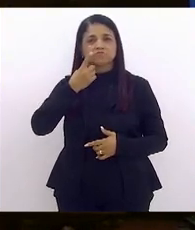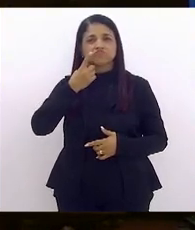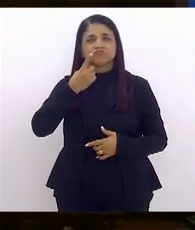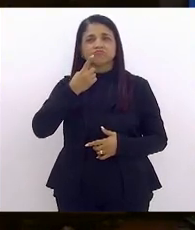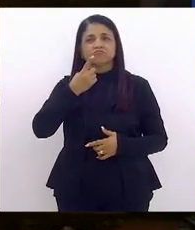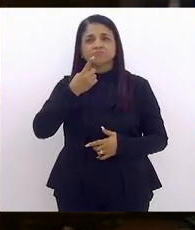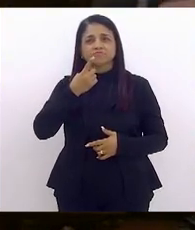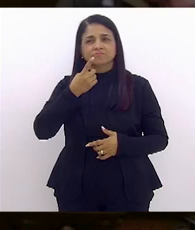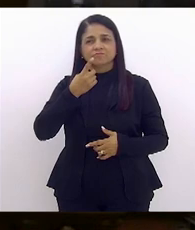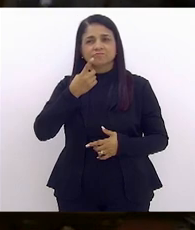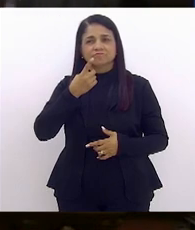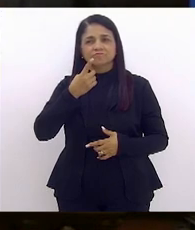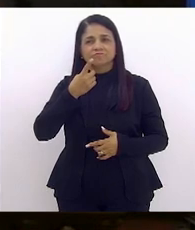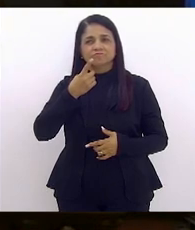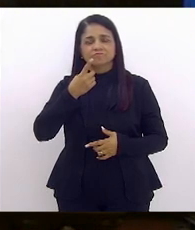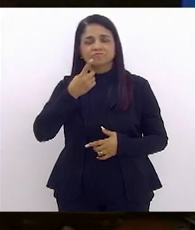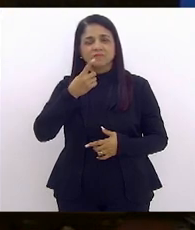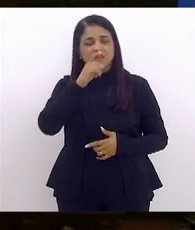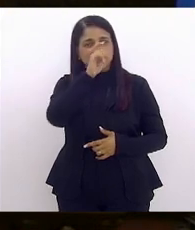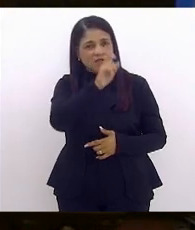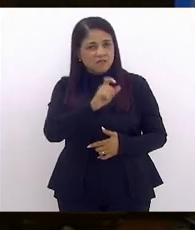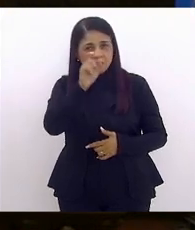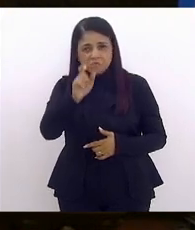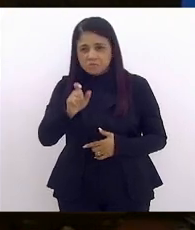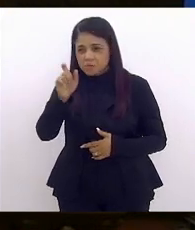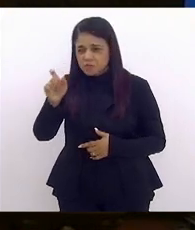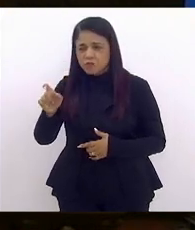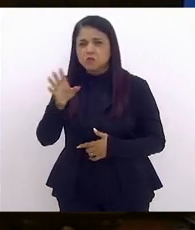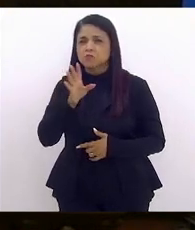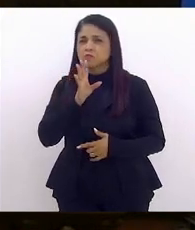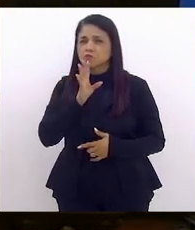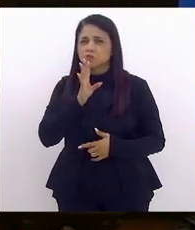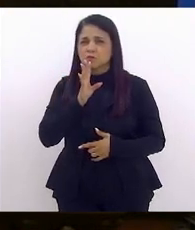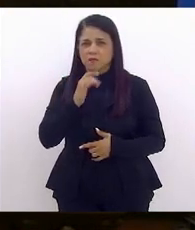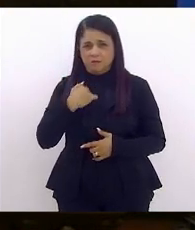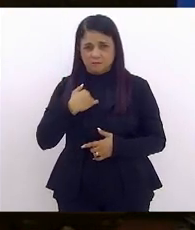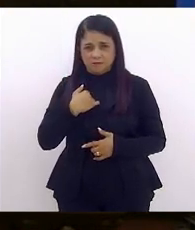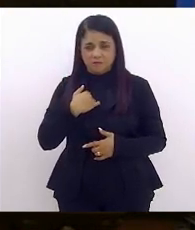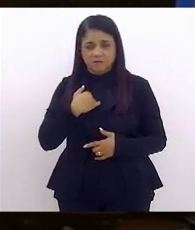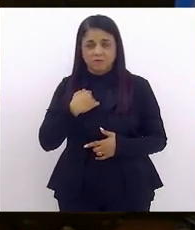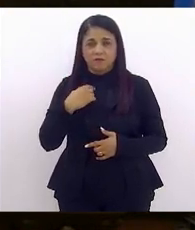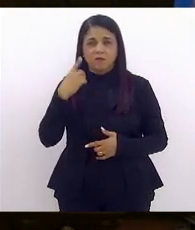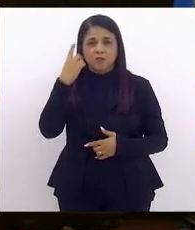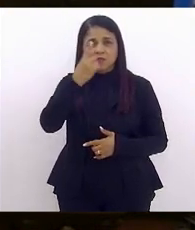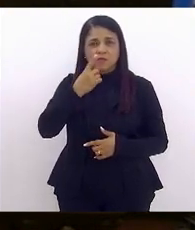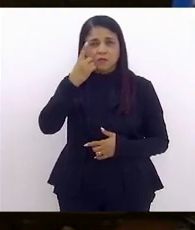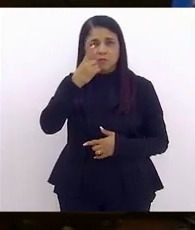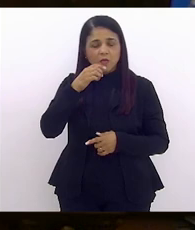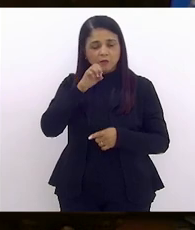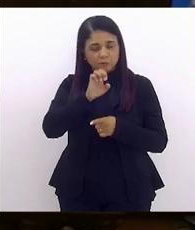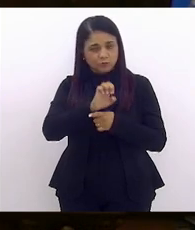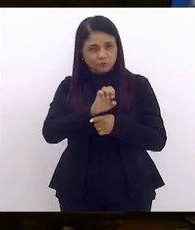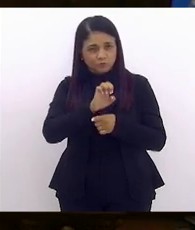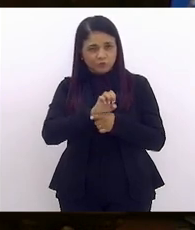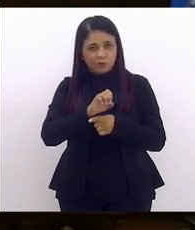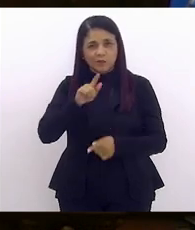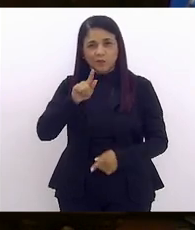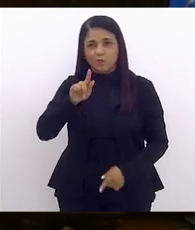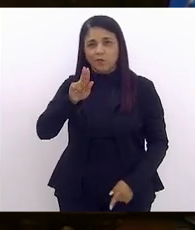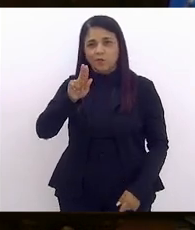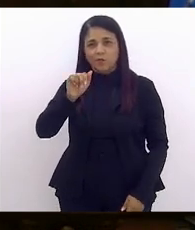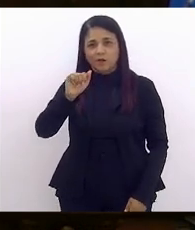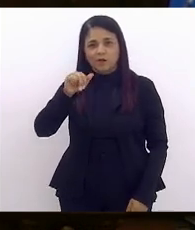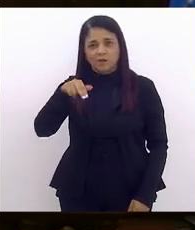profundamente as pessoas efetivamente nos conhecem, deputado do Estado da Guanabara. Porque,